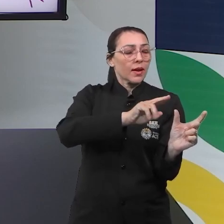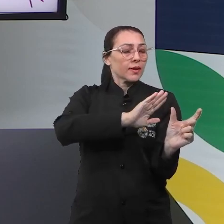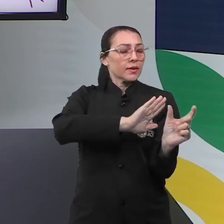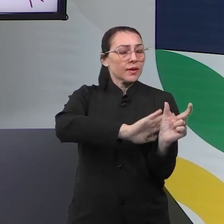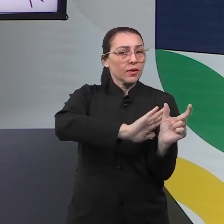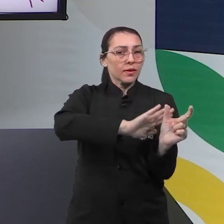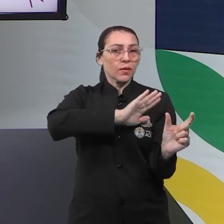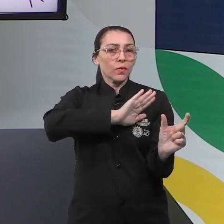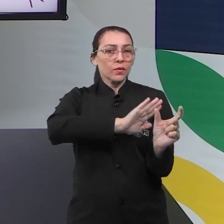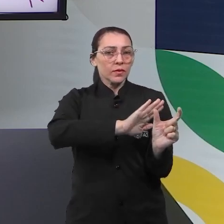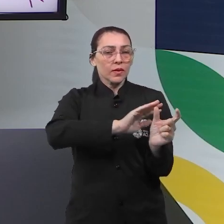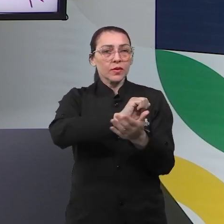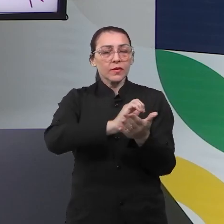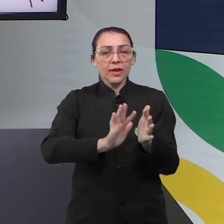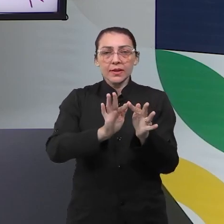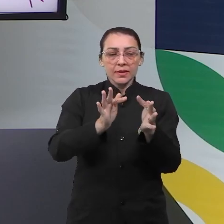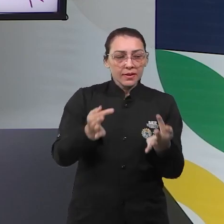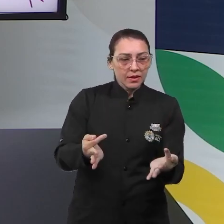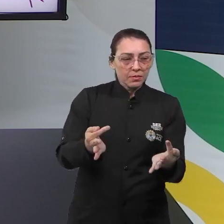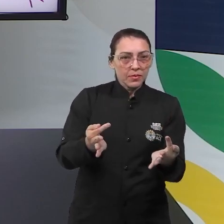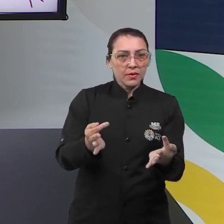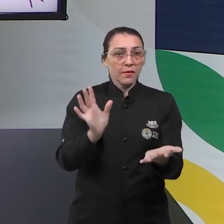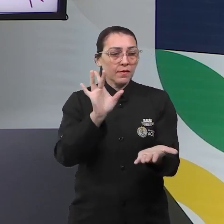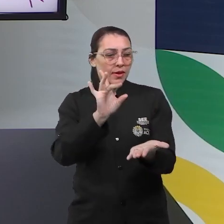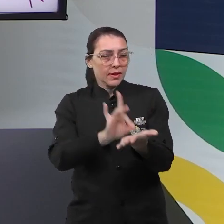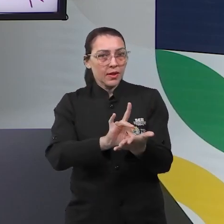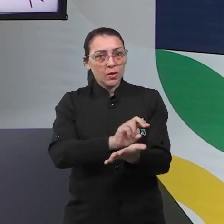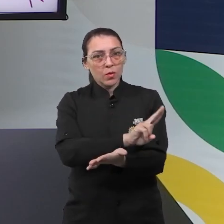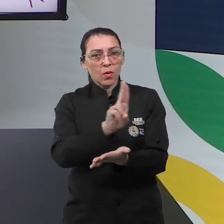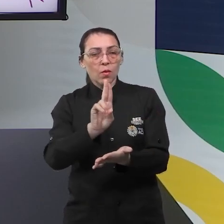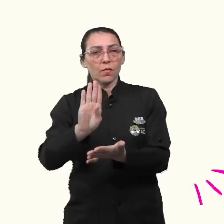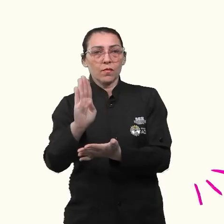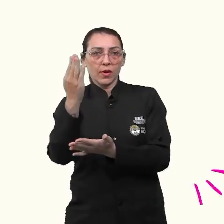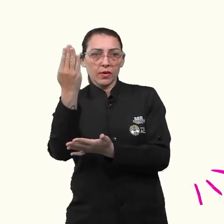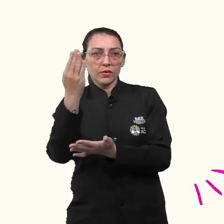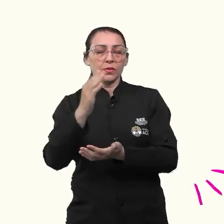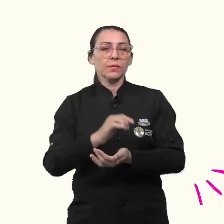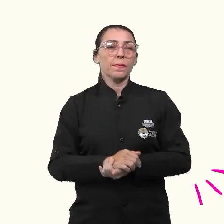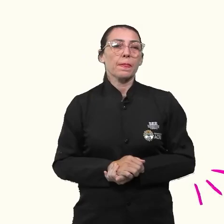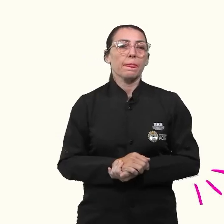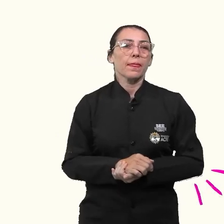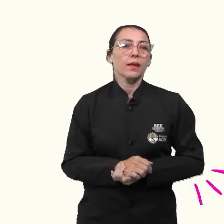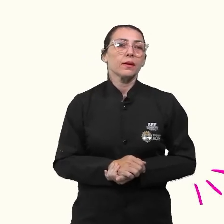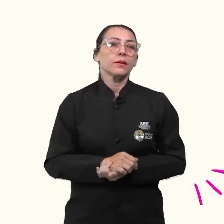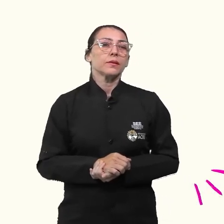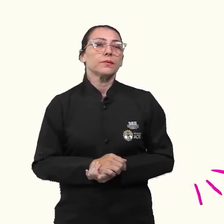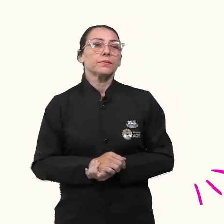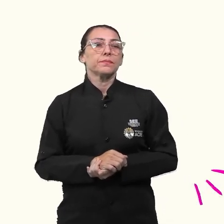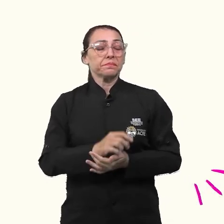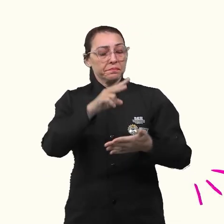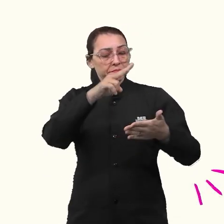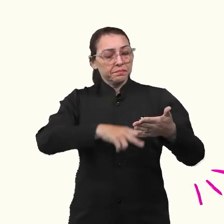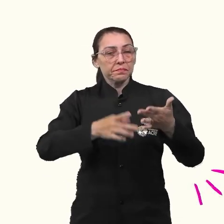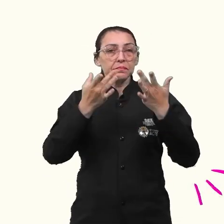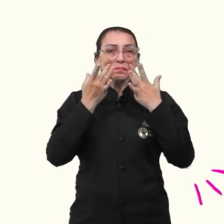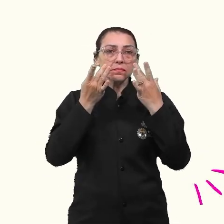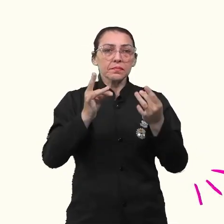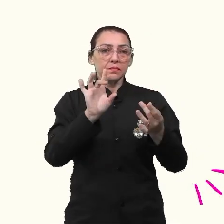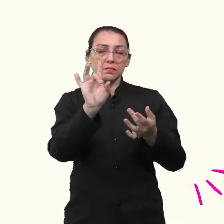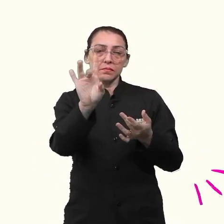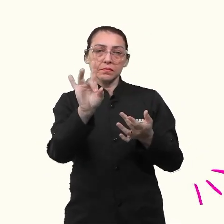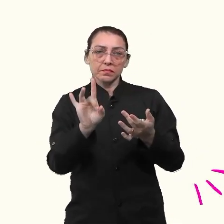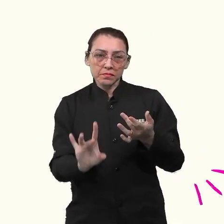uma atividadezinha bem simples, verdadeiro ou falso. Então, vamos lá. Leia atentamente